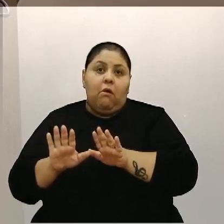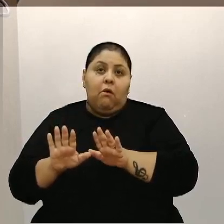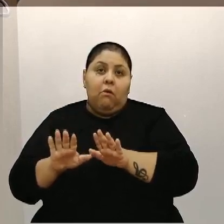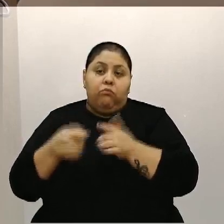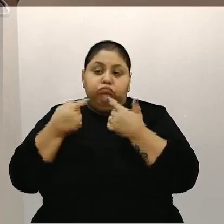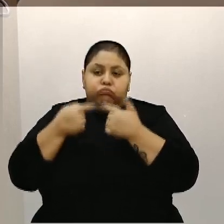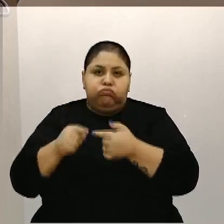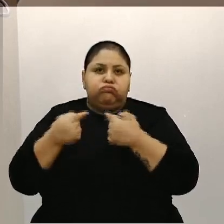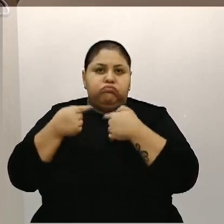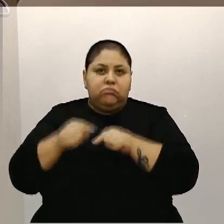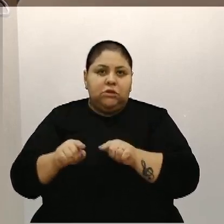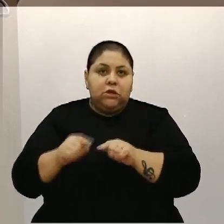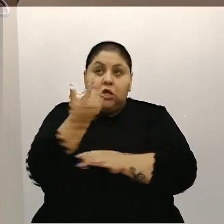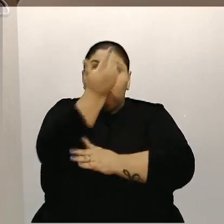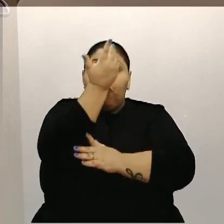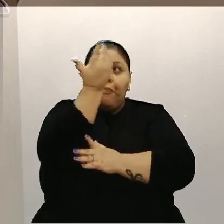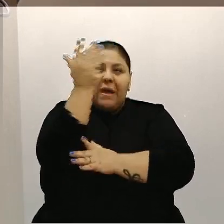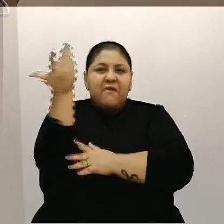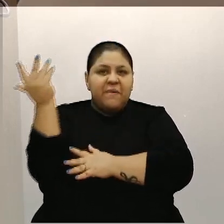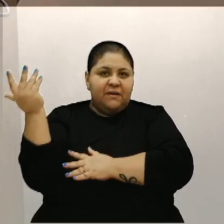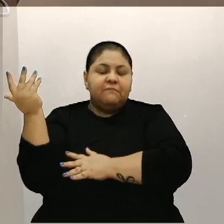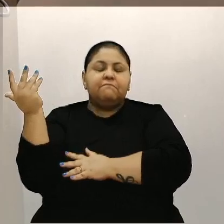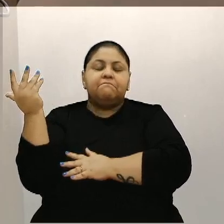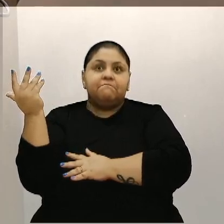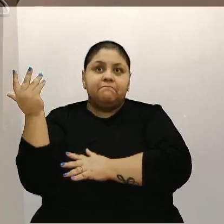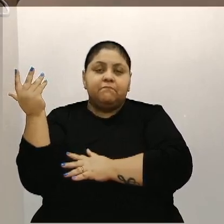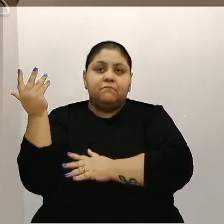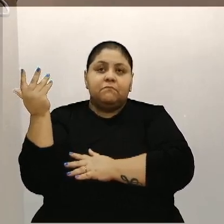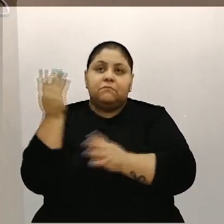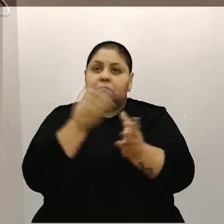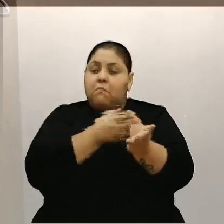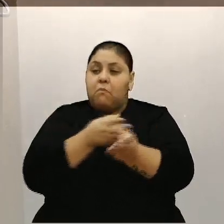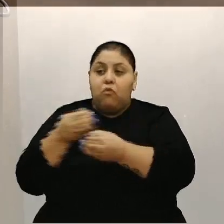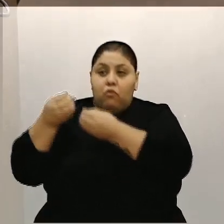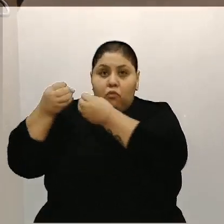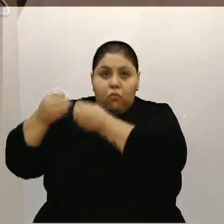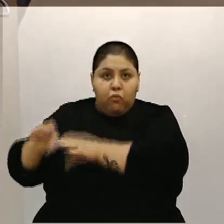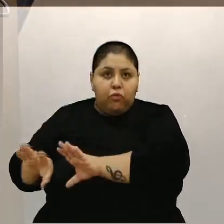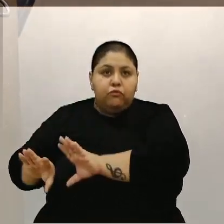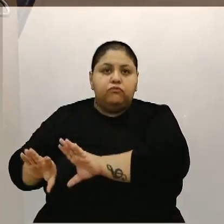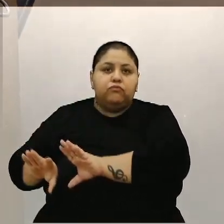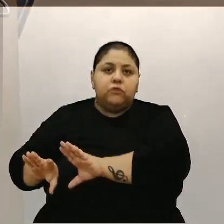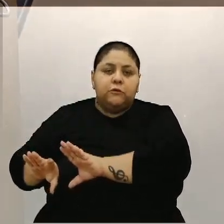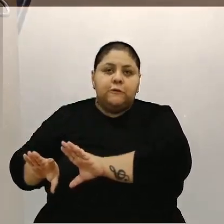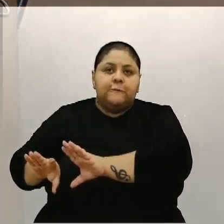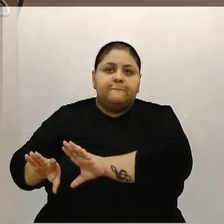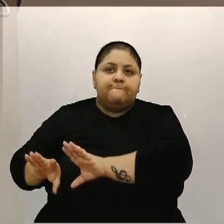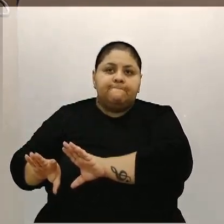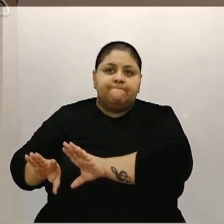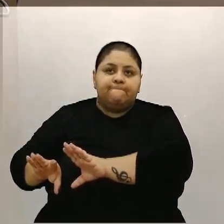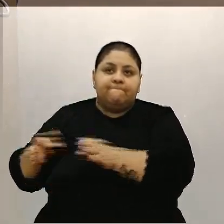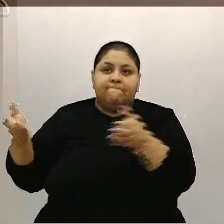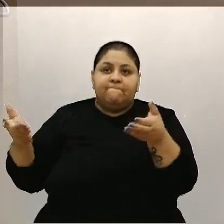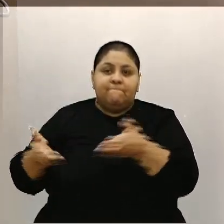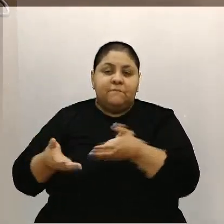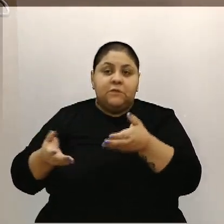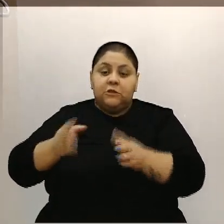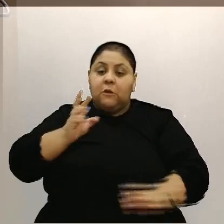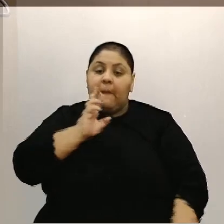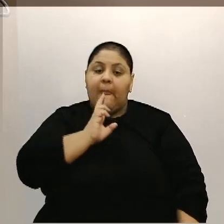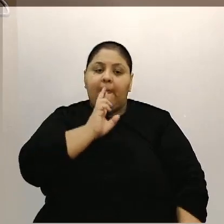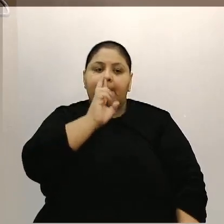desafiante. E o meio ambiente, ele vai ser muito prejudicado, está sendo muito prejudicado, e, aliás, já foi uma